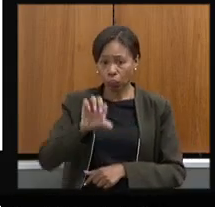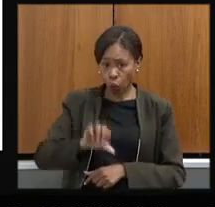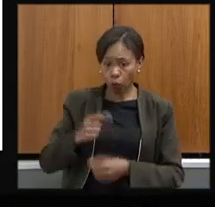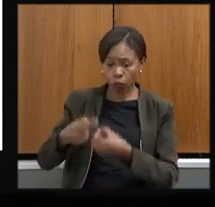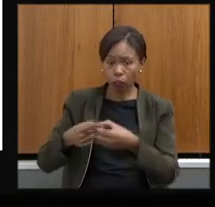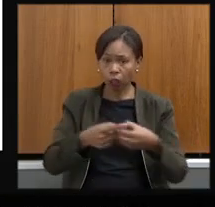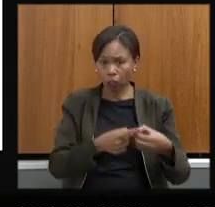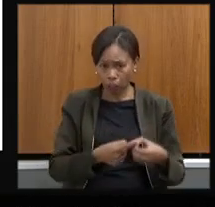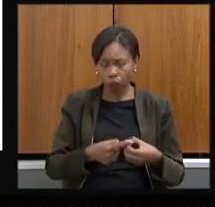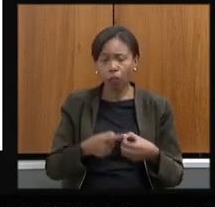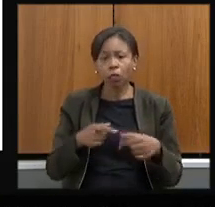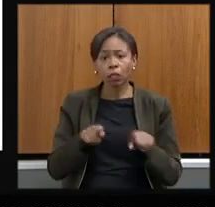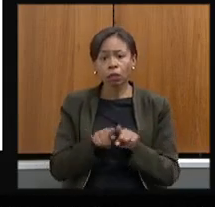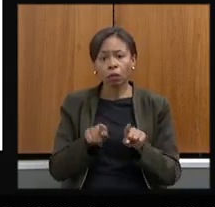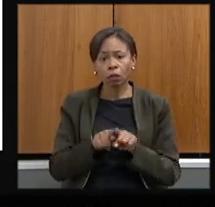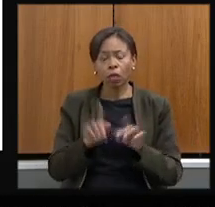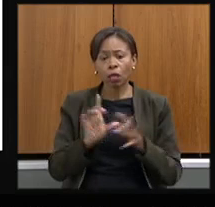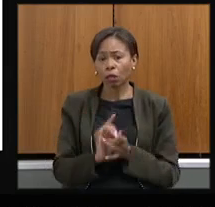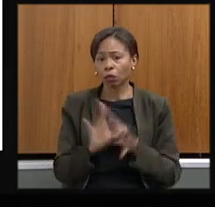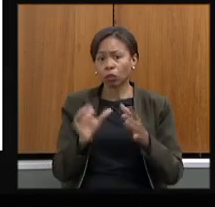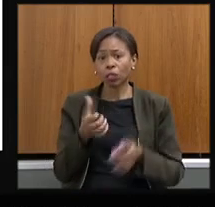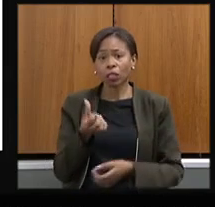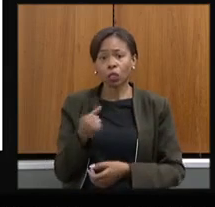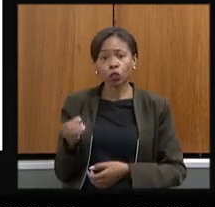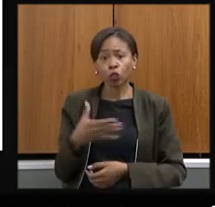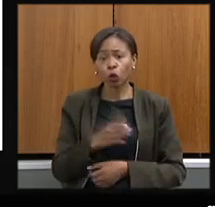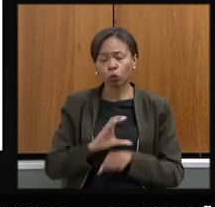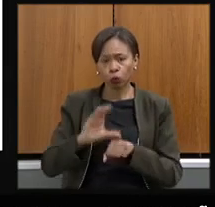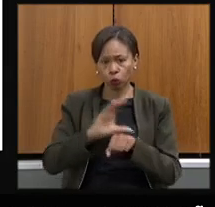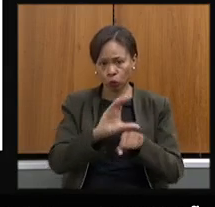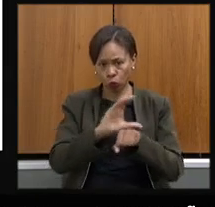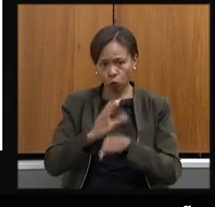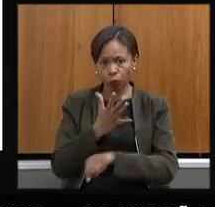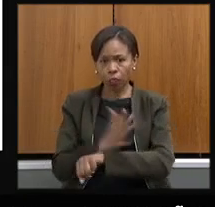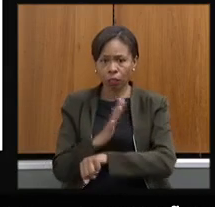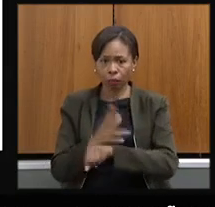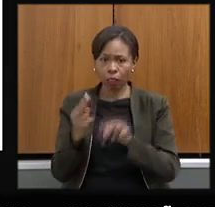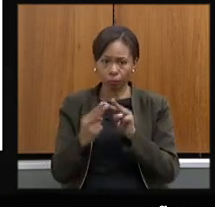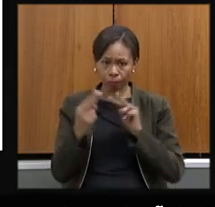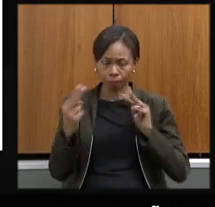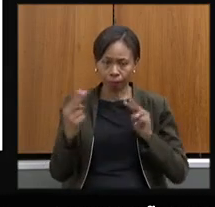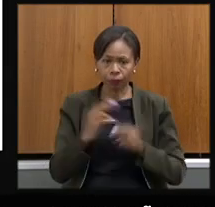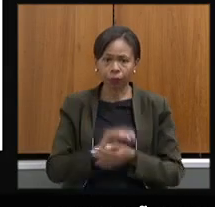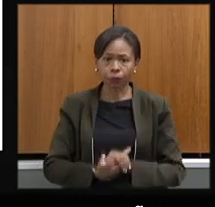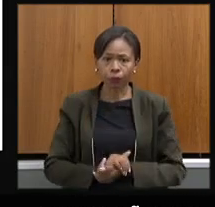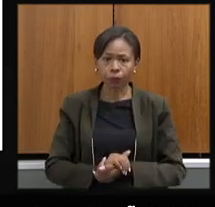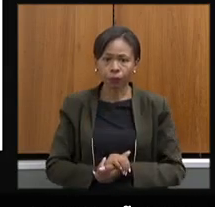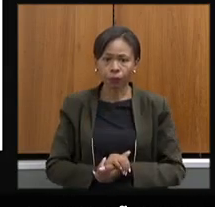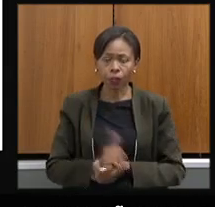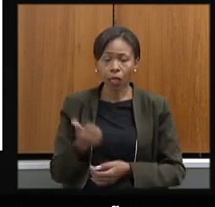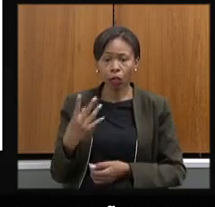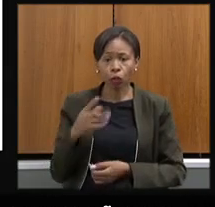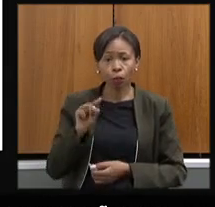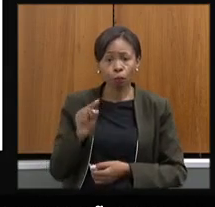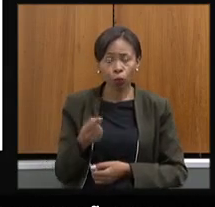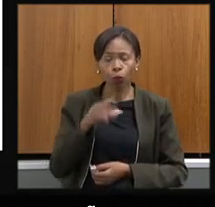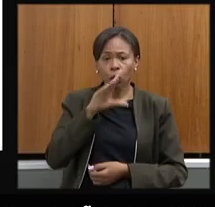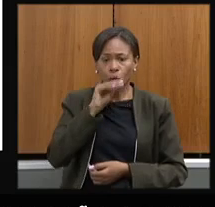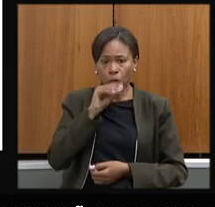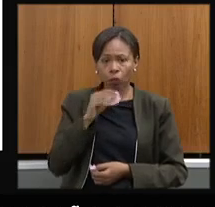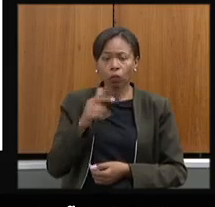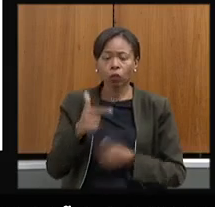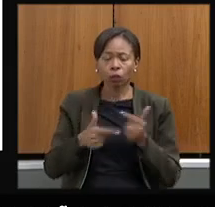municípios e de e disponibilizou seis novos cursos para treinamento remoto é a 14 mil empregados